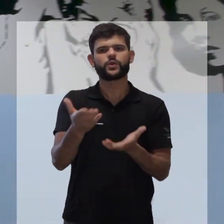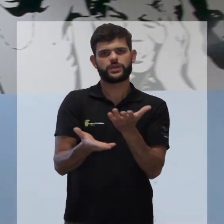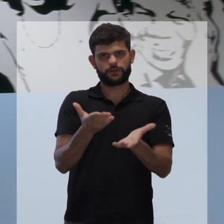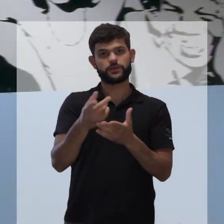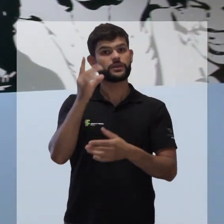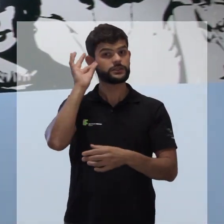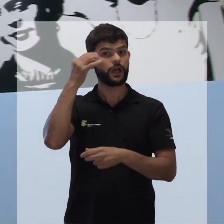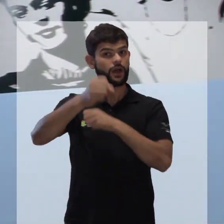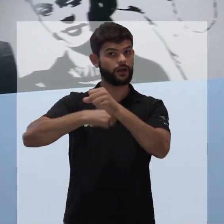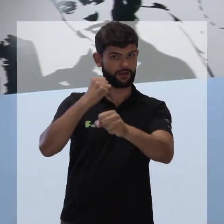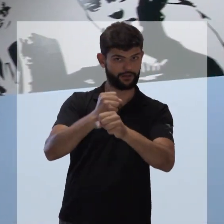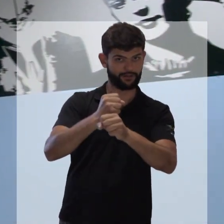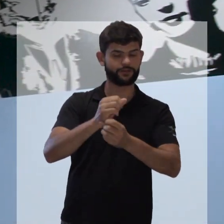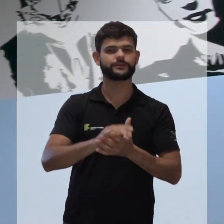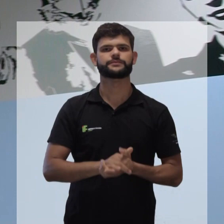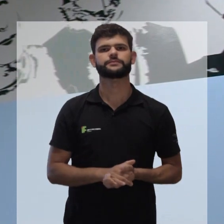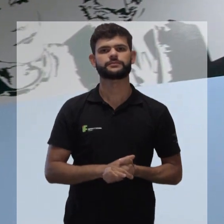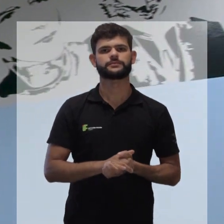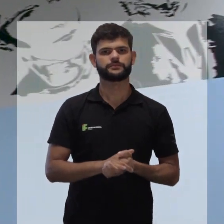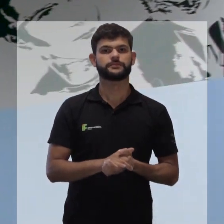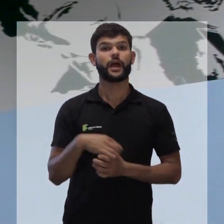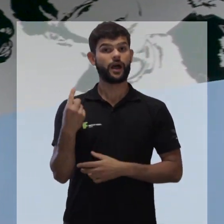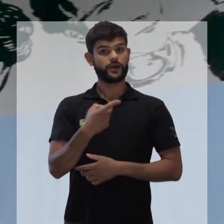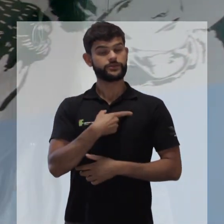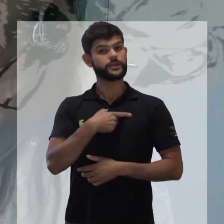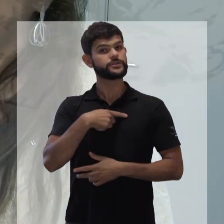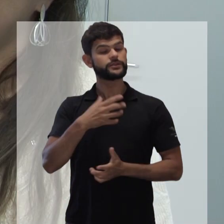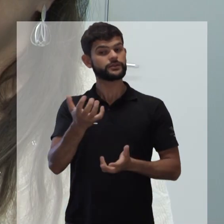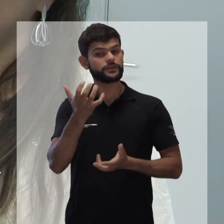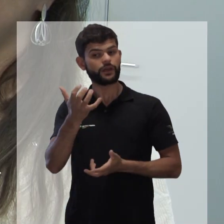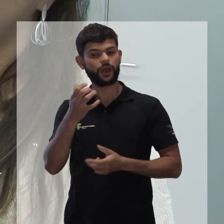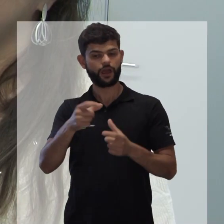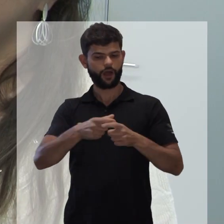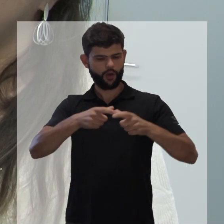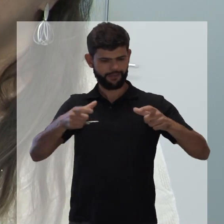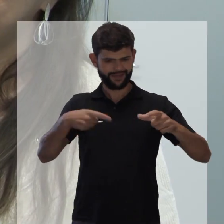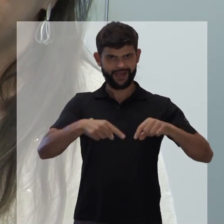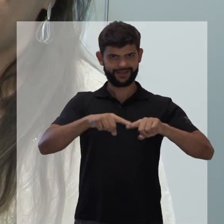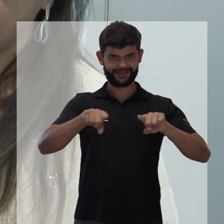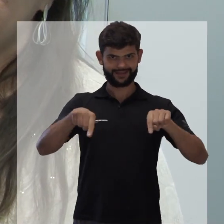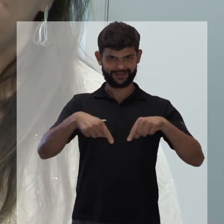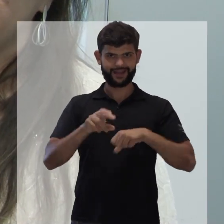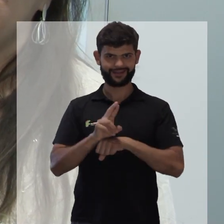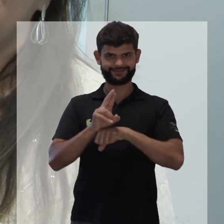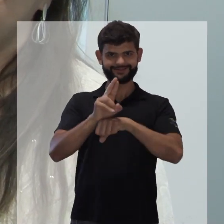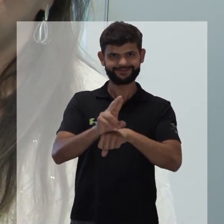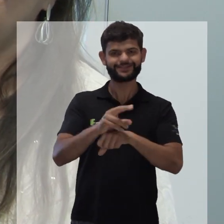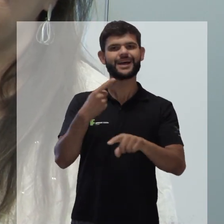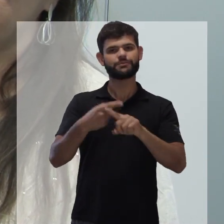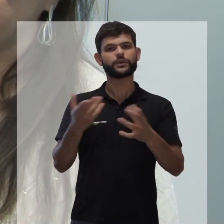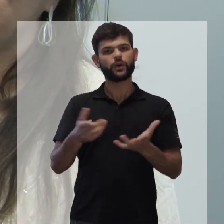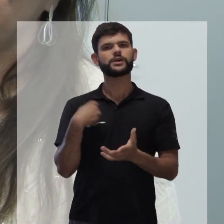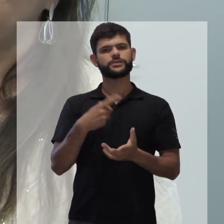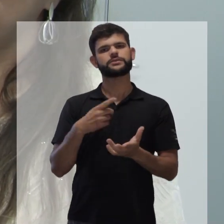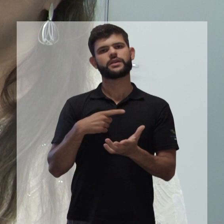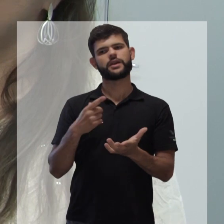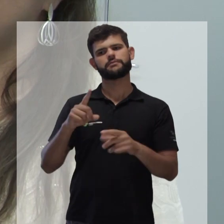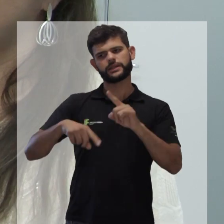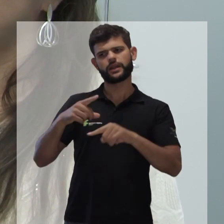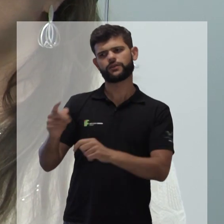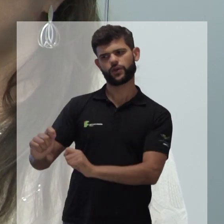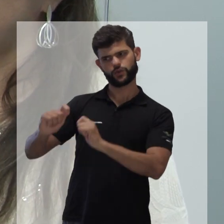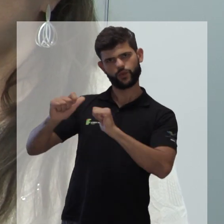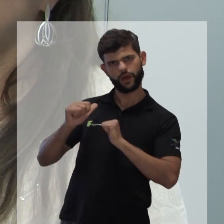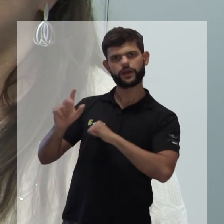a oferecer o serviço já no próximo ano. Nós pretendemos ampliar essa sala de recursos, porque hoje